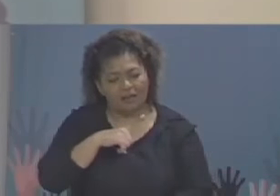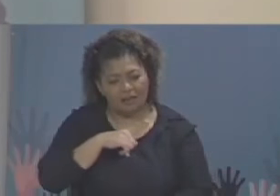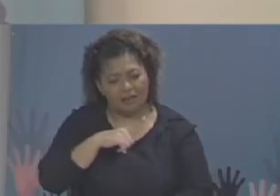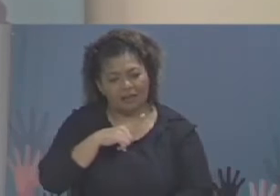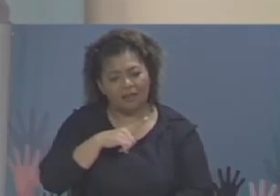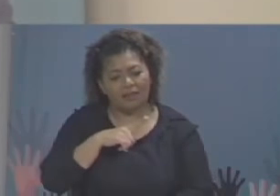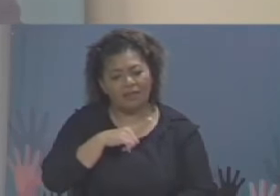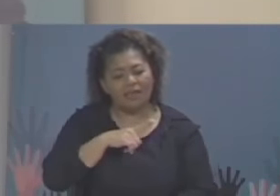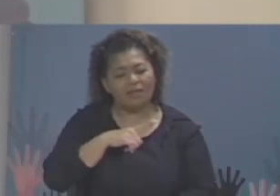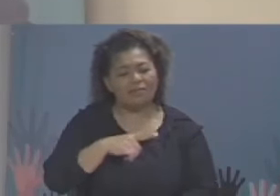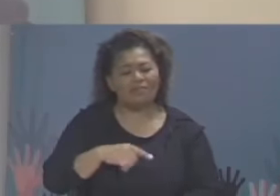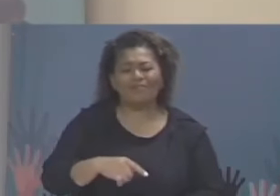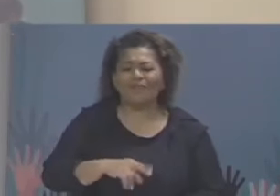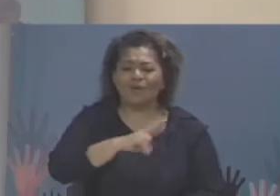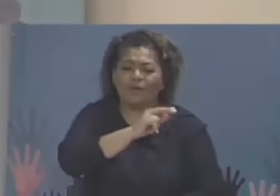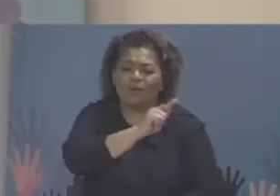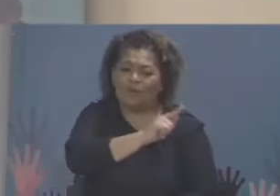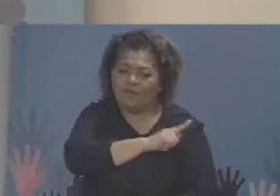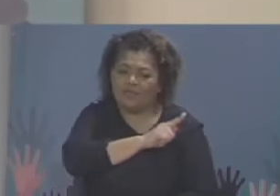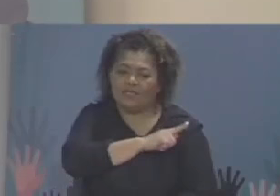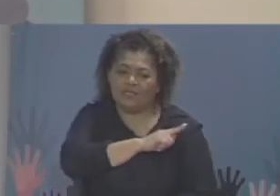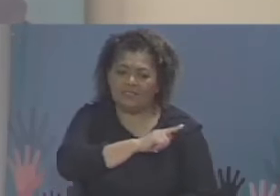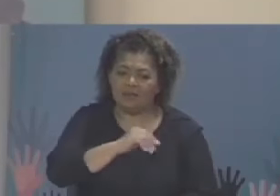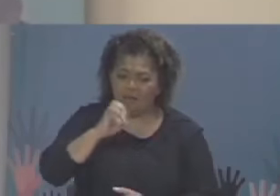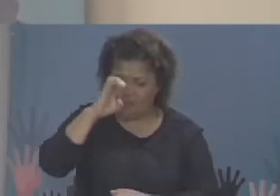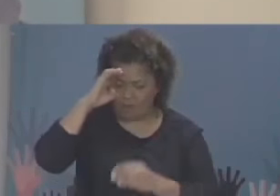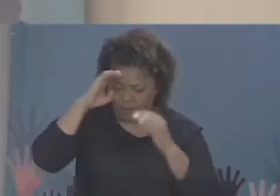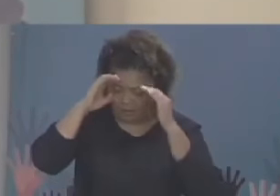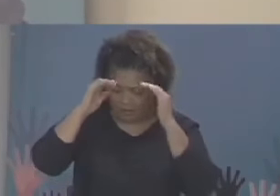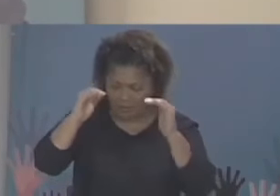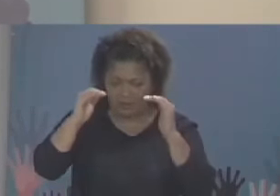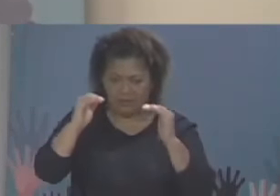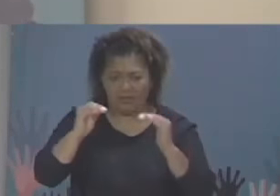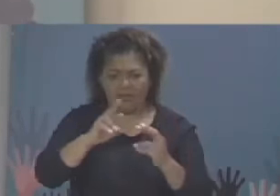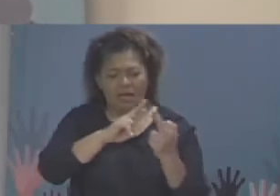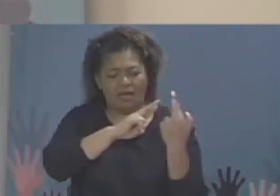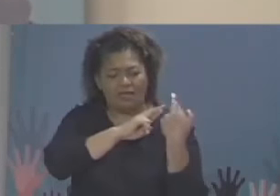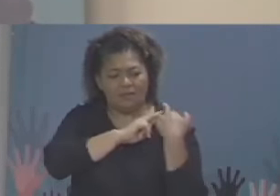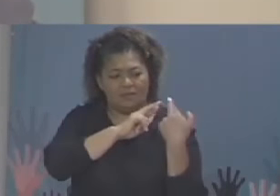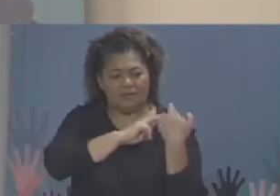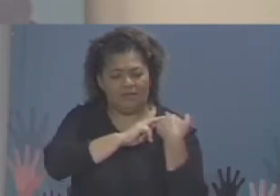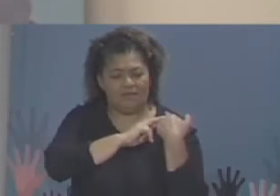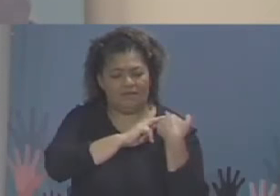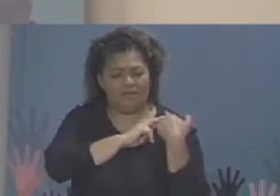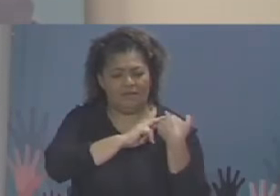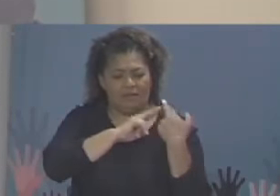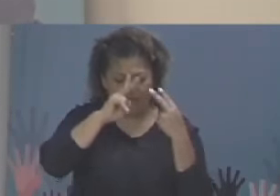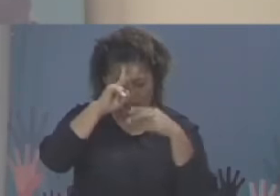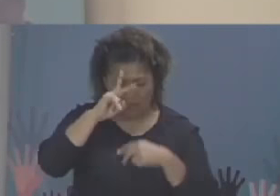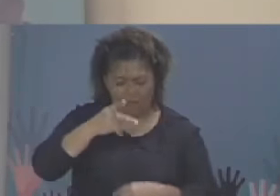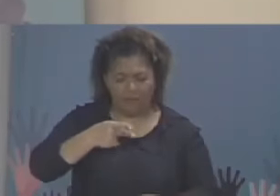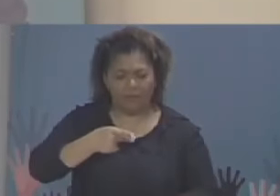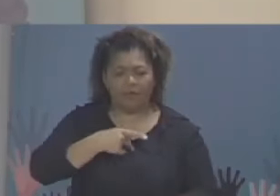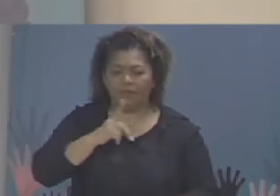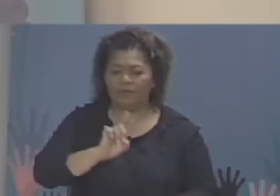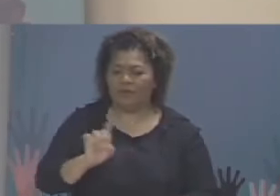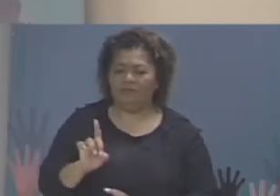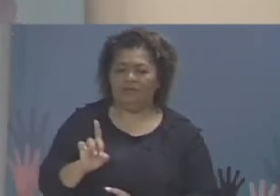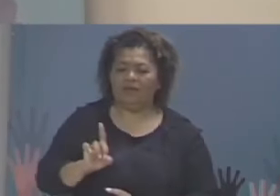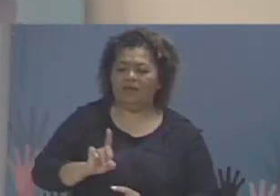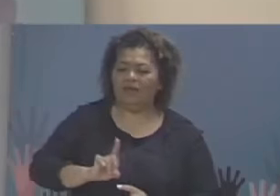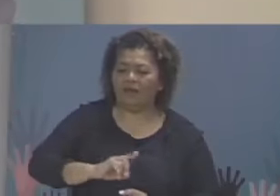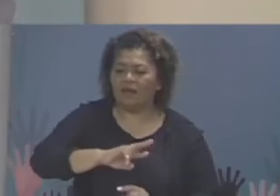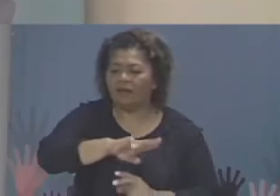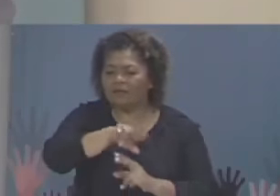aos regionais ter uma gestão estratégica, pautada nas horas, pautada em demandas da categoria. Demandas essas como piso salarial, demandas em relação à